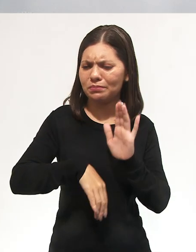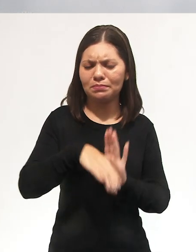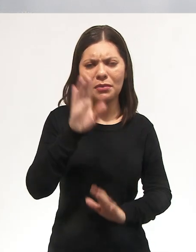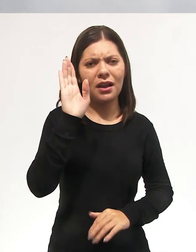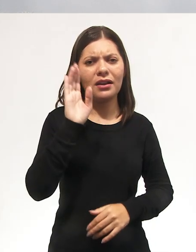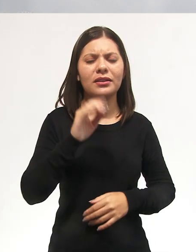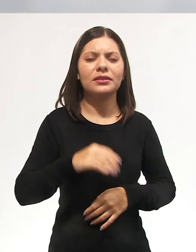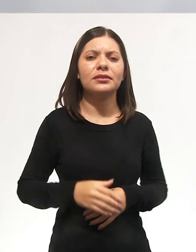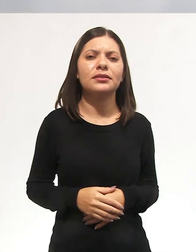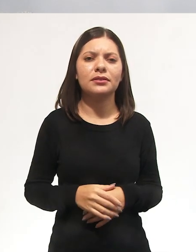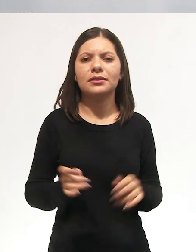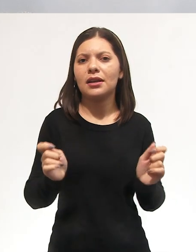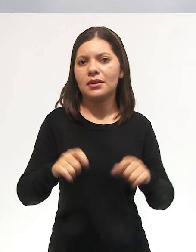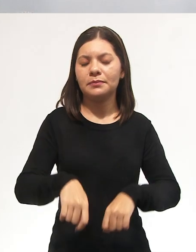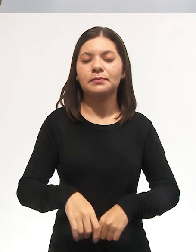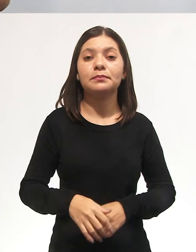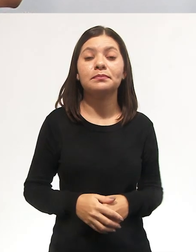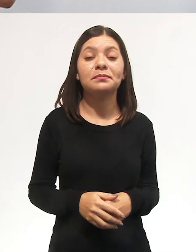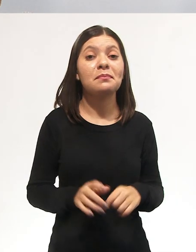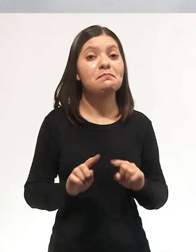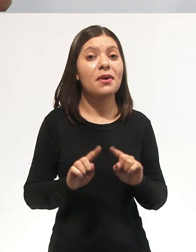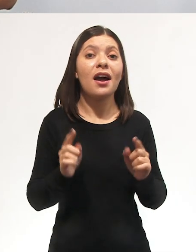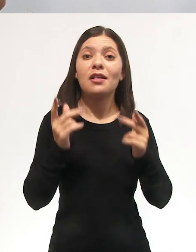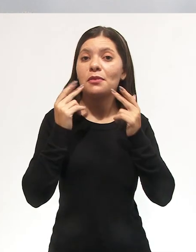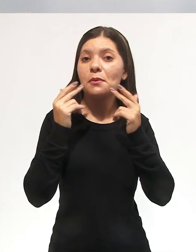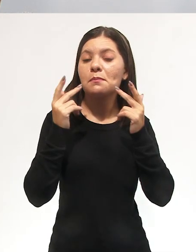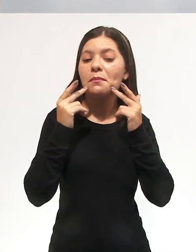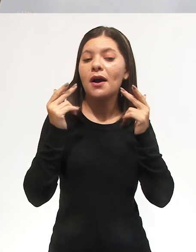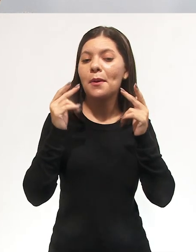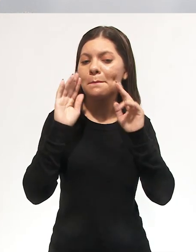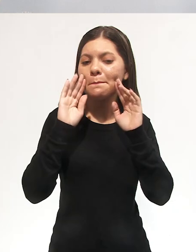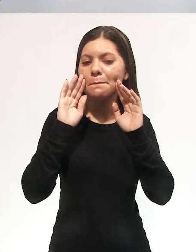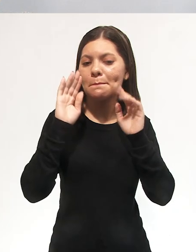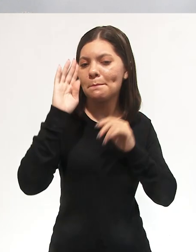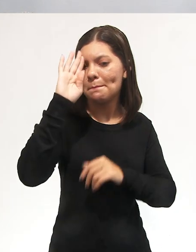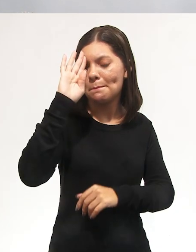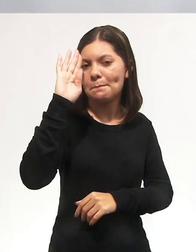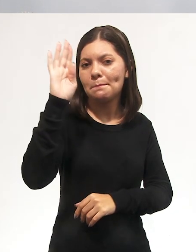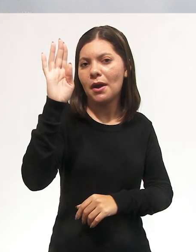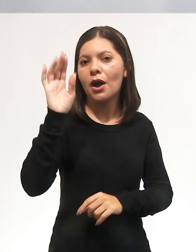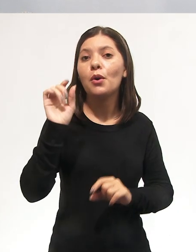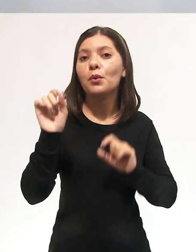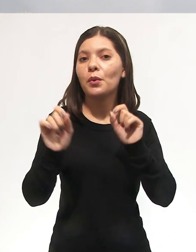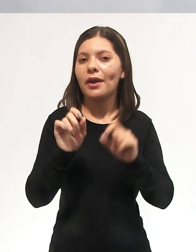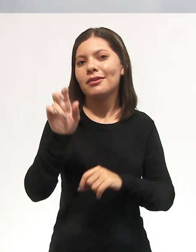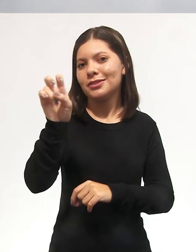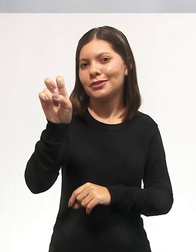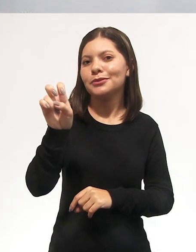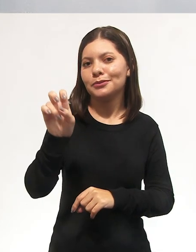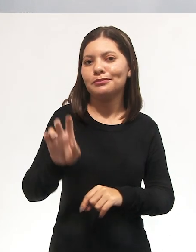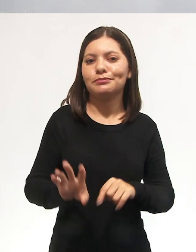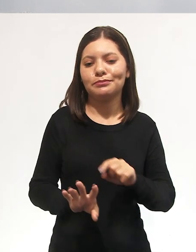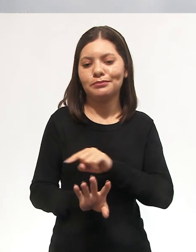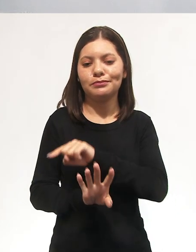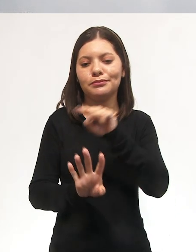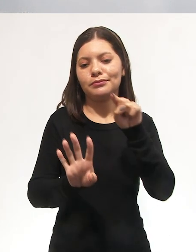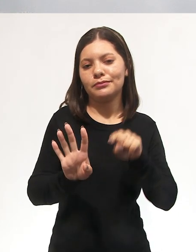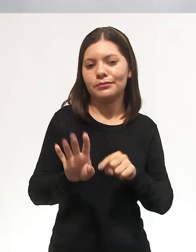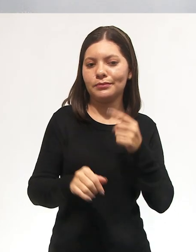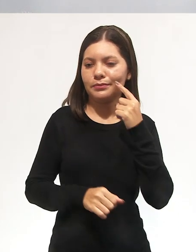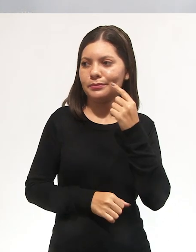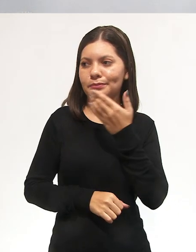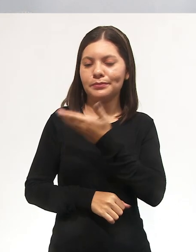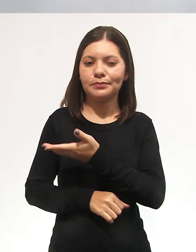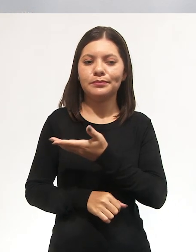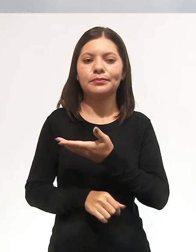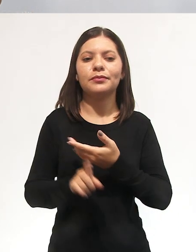formas de analisar as dimensões do currículo. Mas as mais comuns, e a que a maior parte dos autores definem, são essas dimensões.